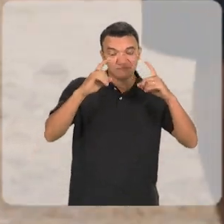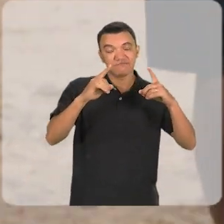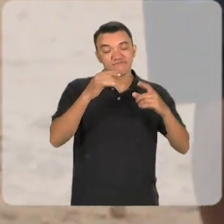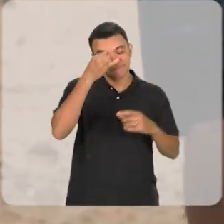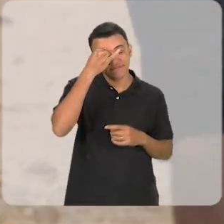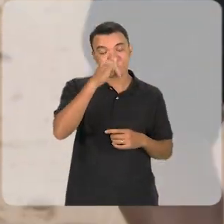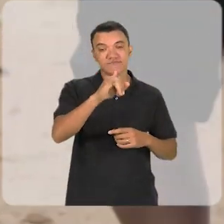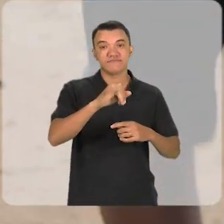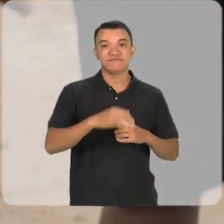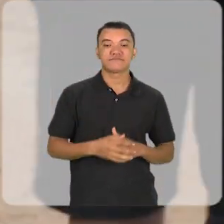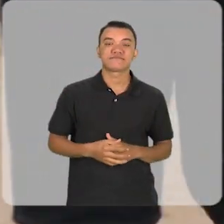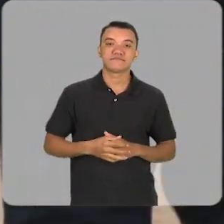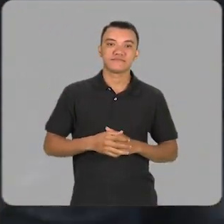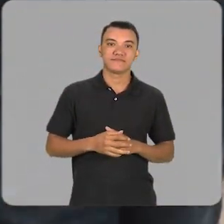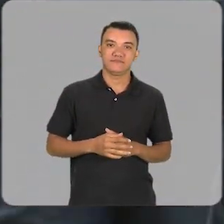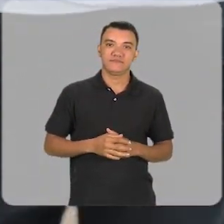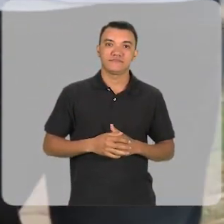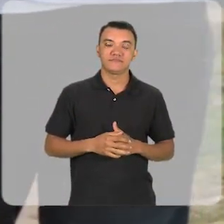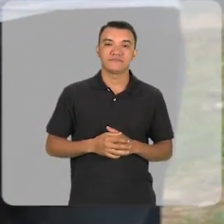sociedade.